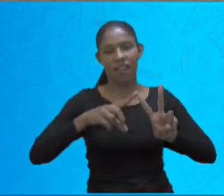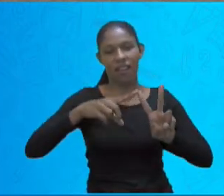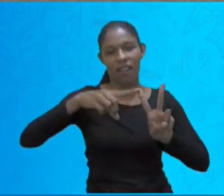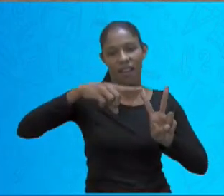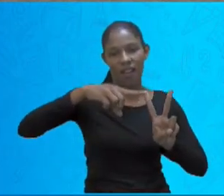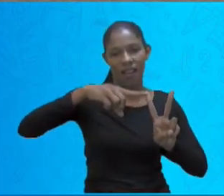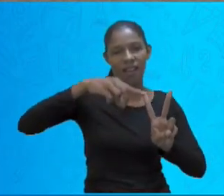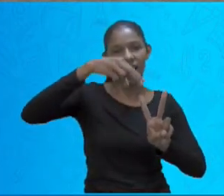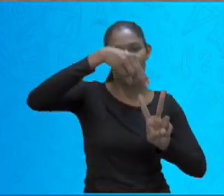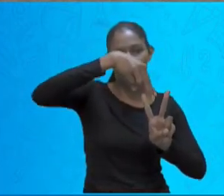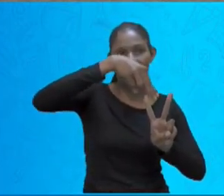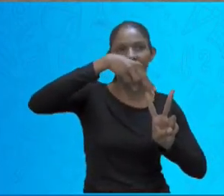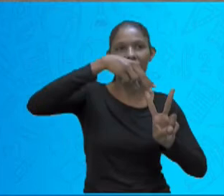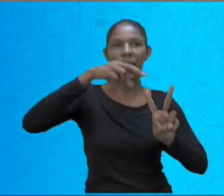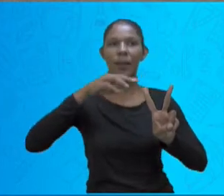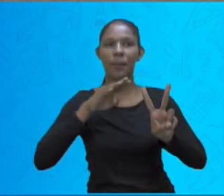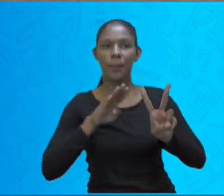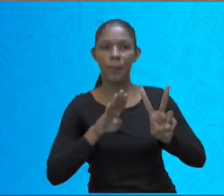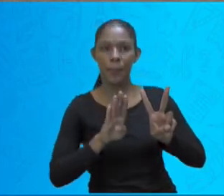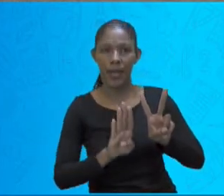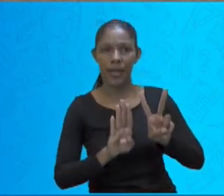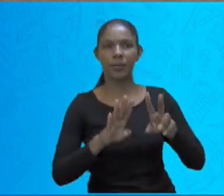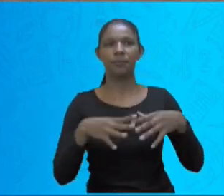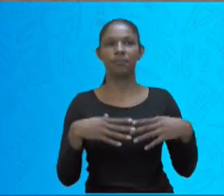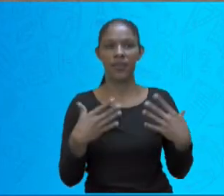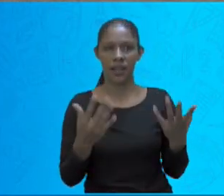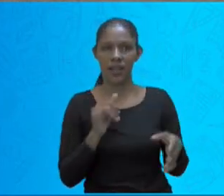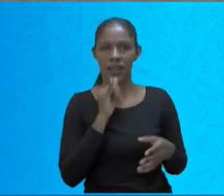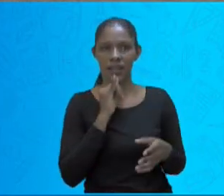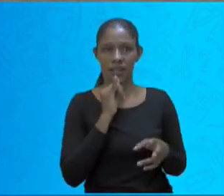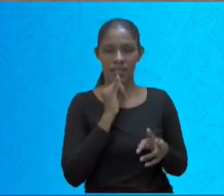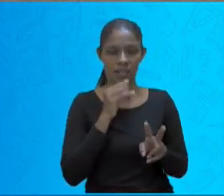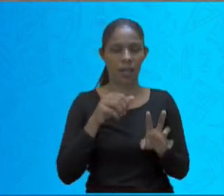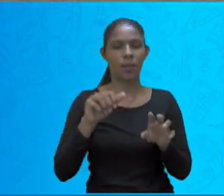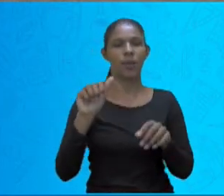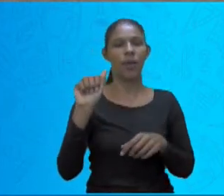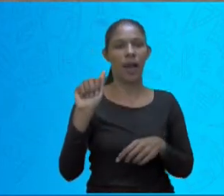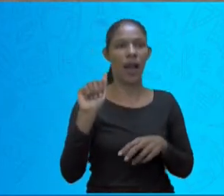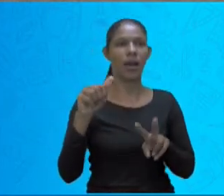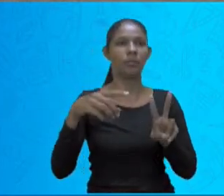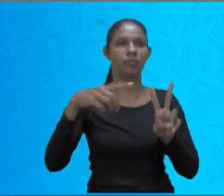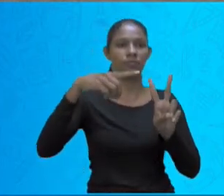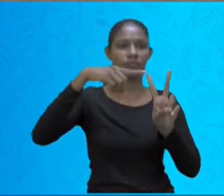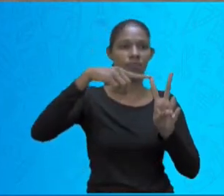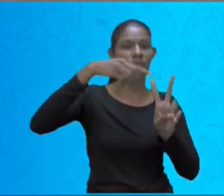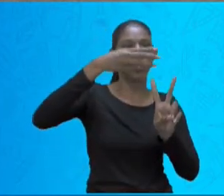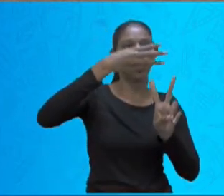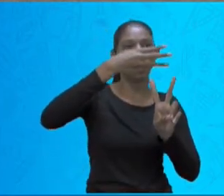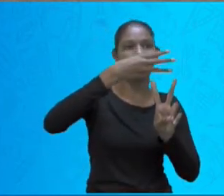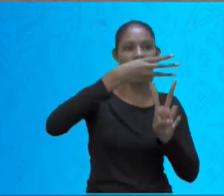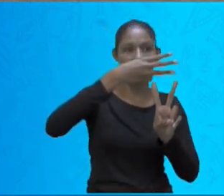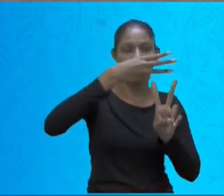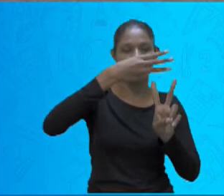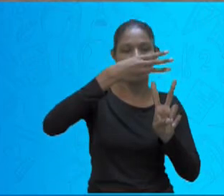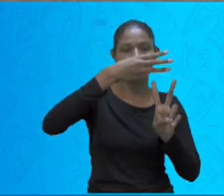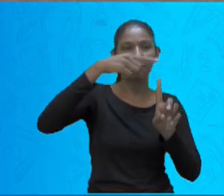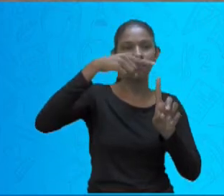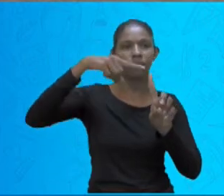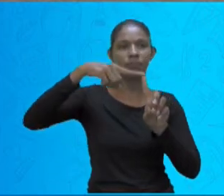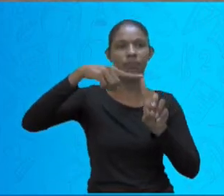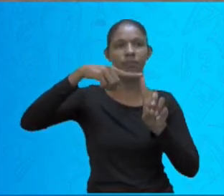0,001, um milésimo. Qual é a raiz cúbica de um milésimo? Para encontrar, primeiro,